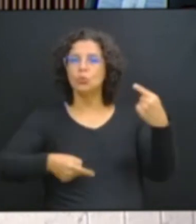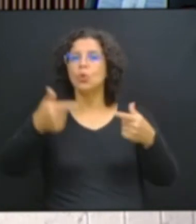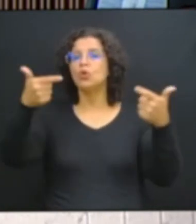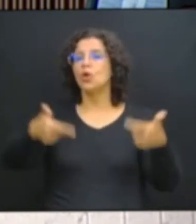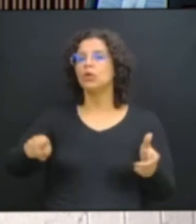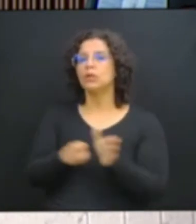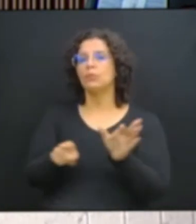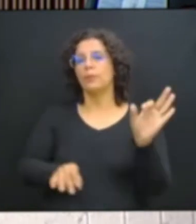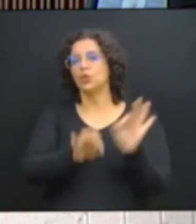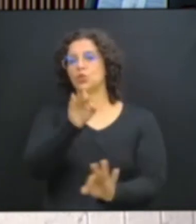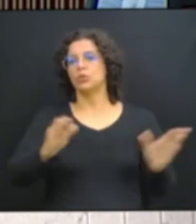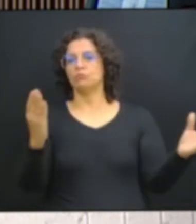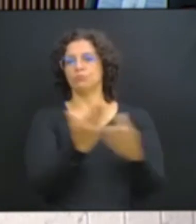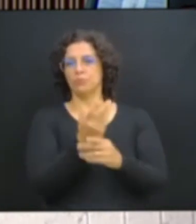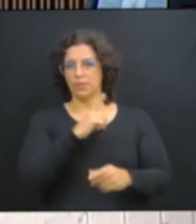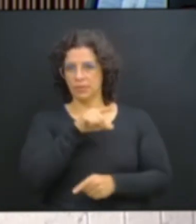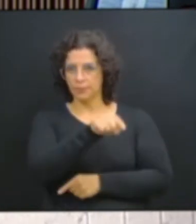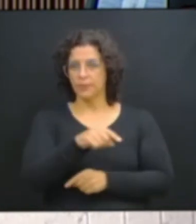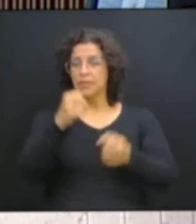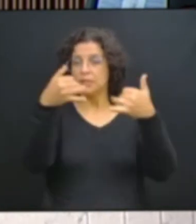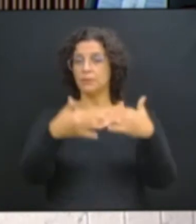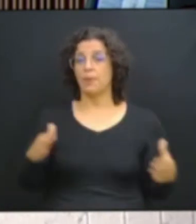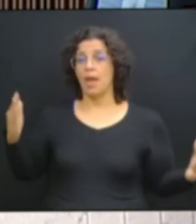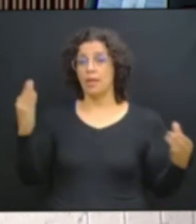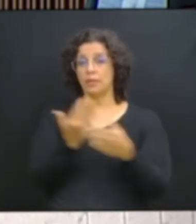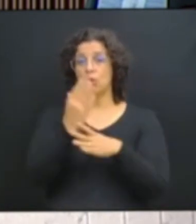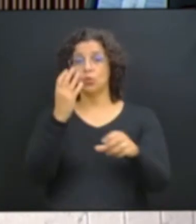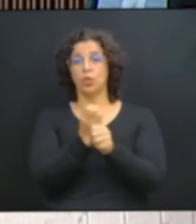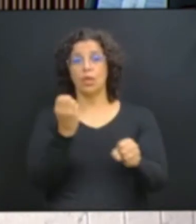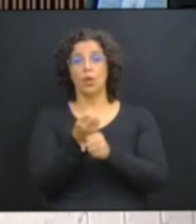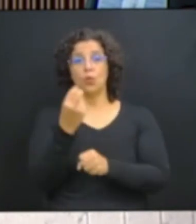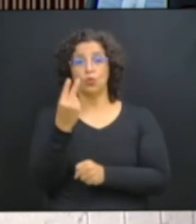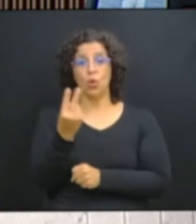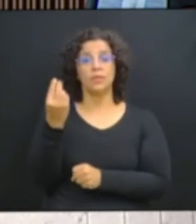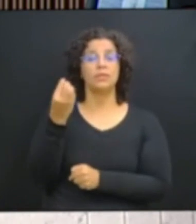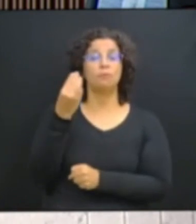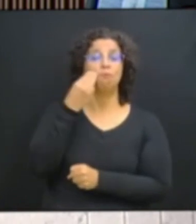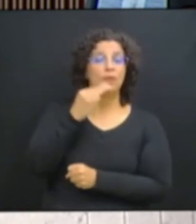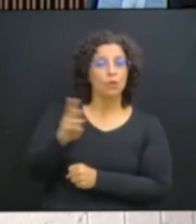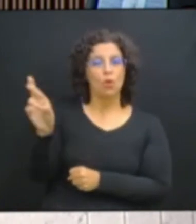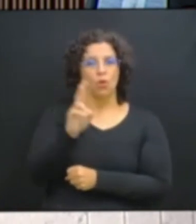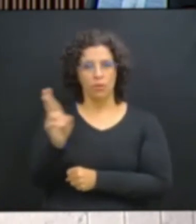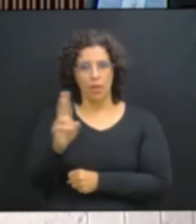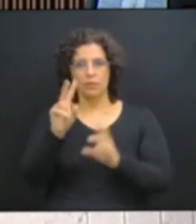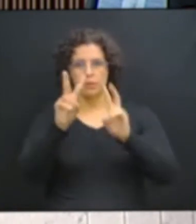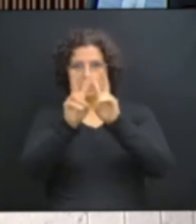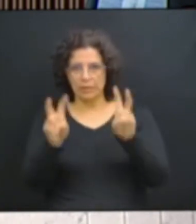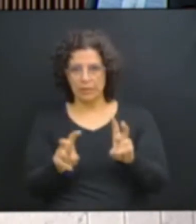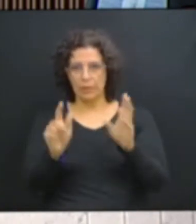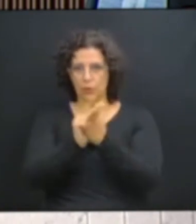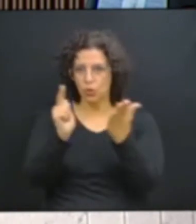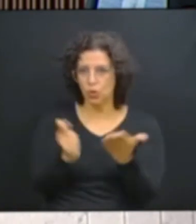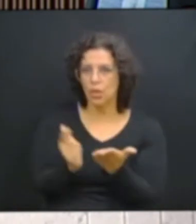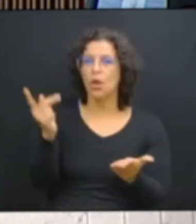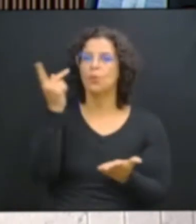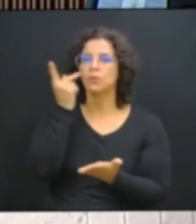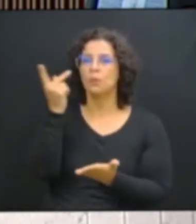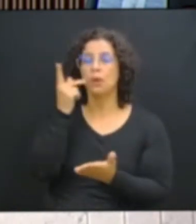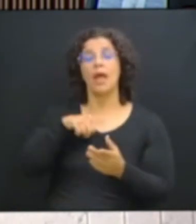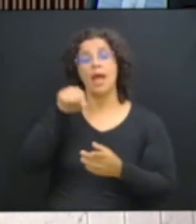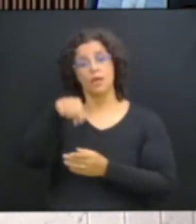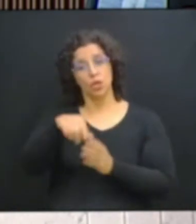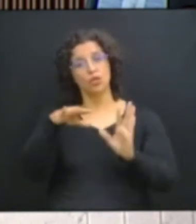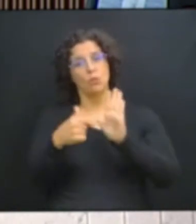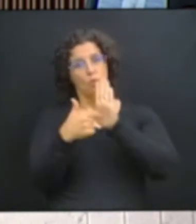em arbitragem, em que apontava uma ação nos valores acima dos 2 bilhões de reais. E essa matéria está registrada nos jornais dessa